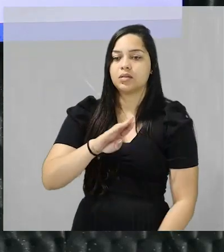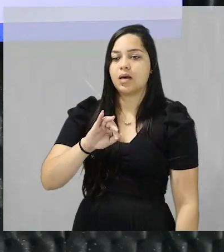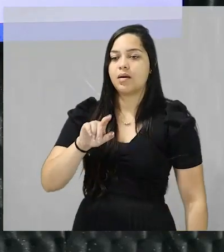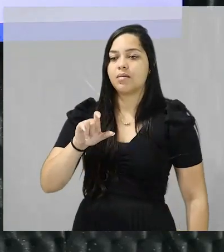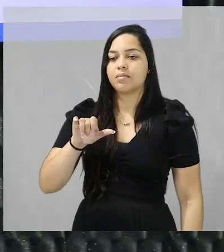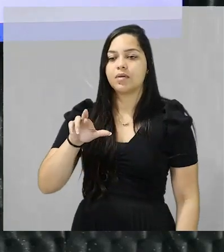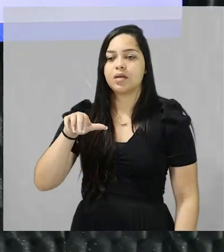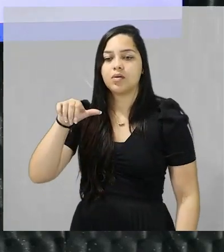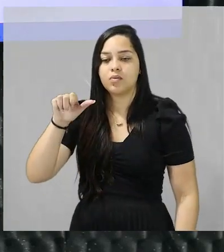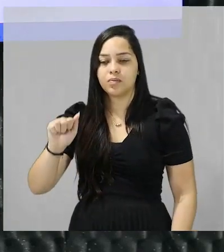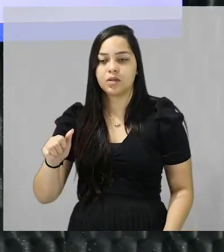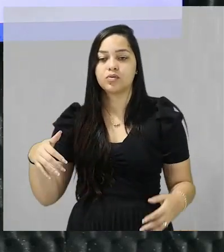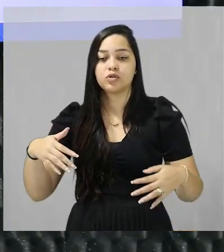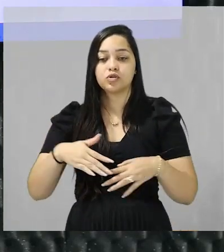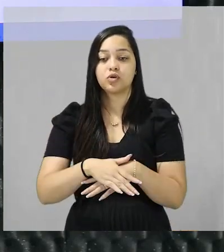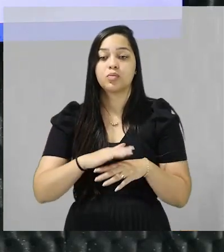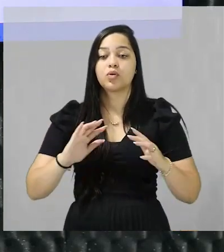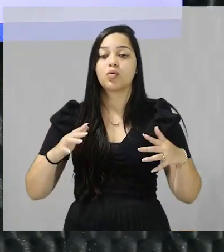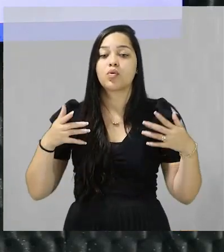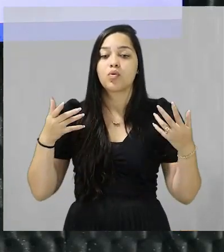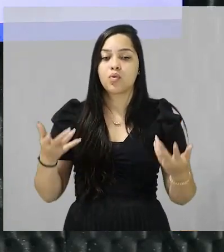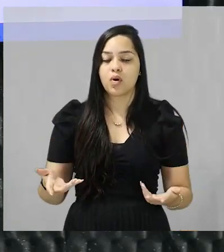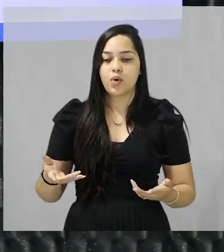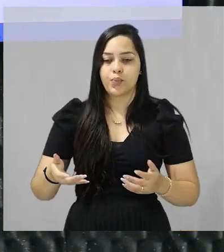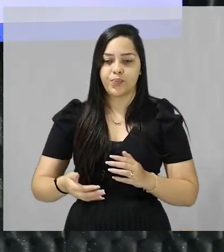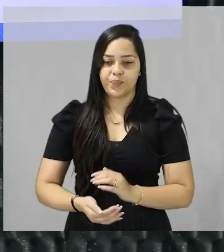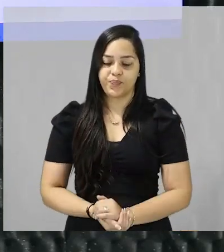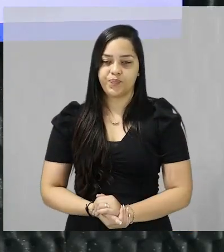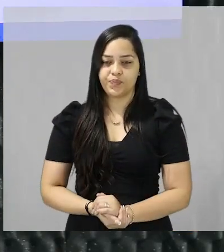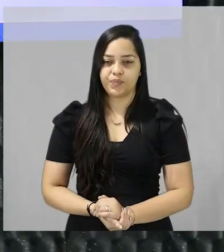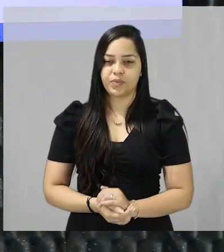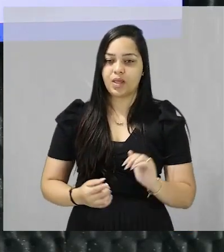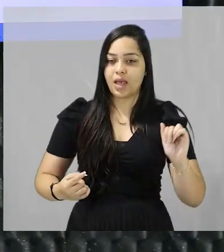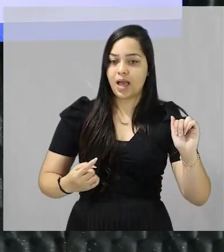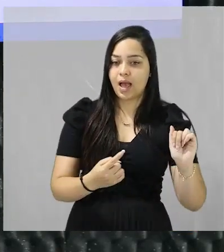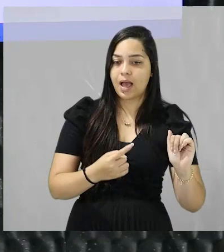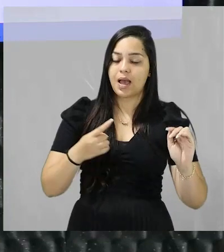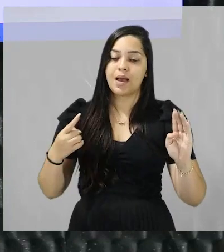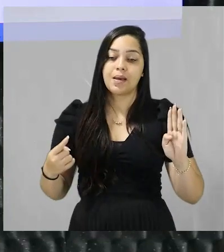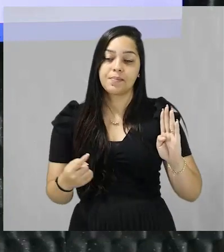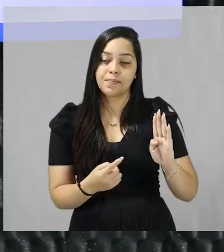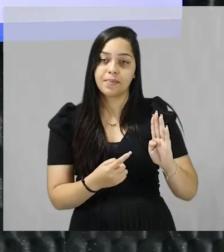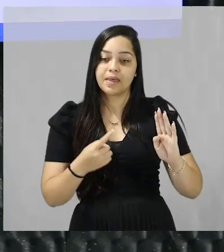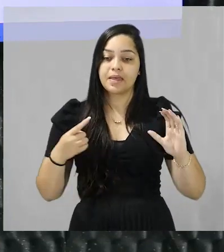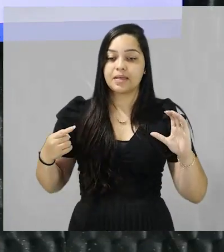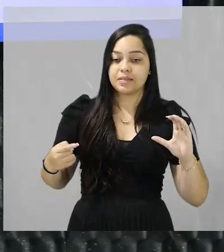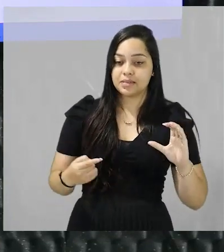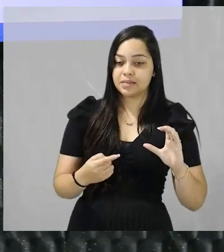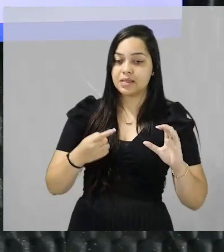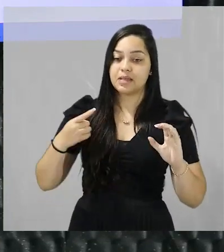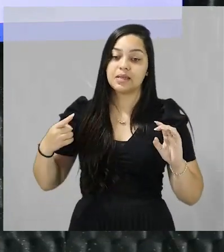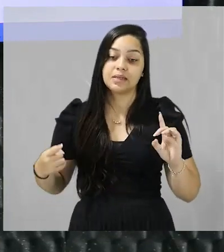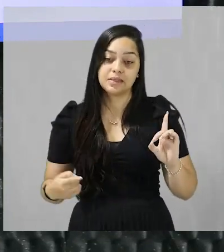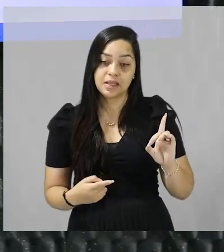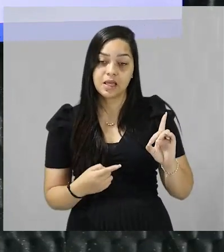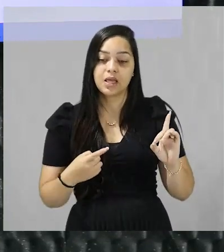Que isômero? Aí nós temos óptico, funcional, de cadeia, de posição